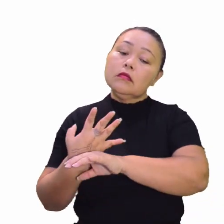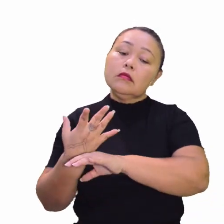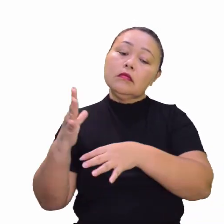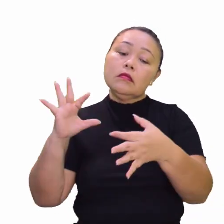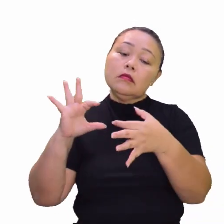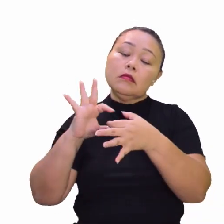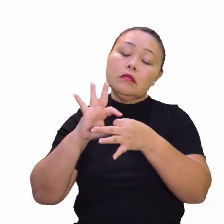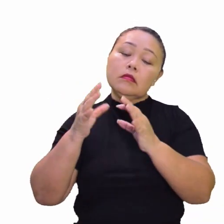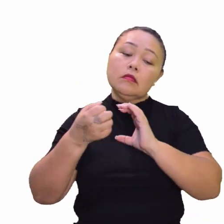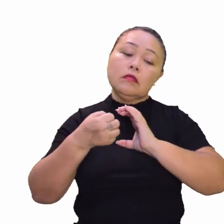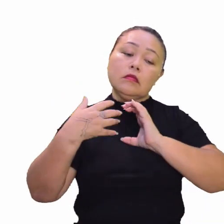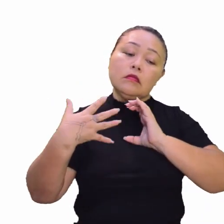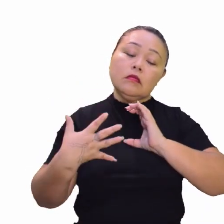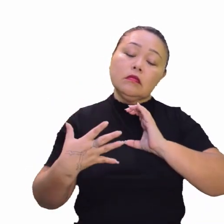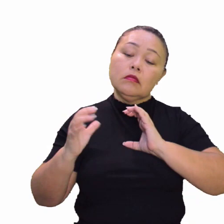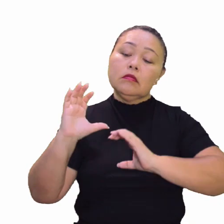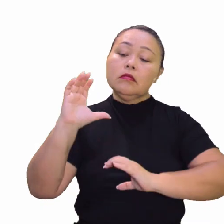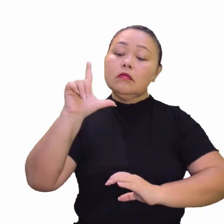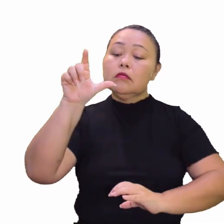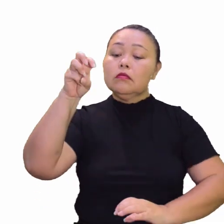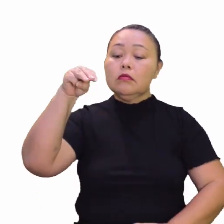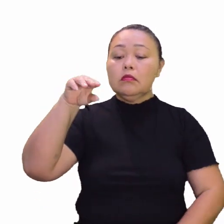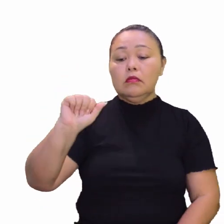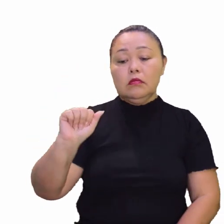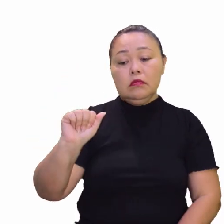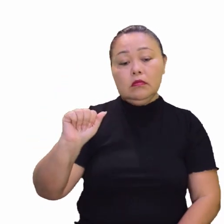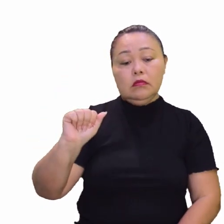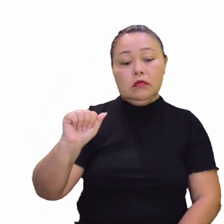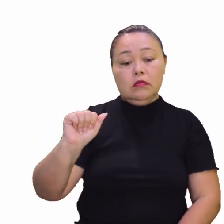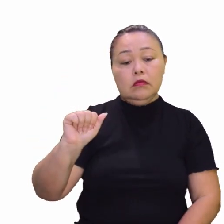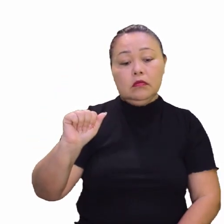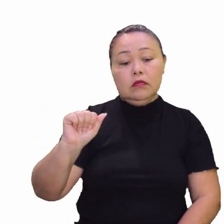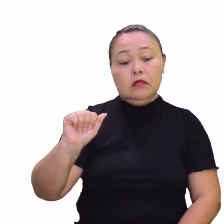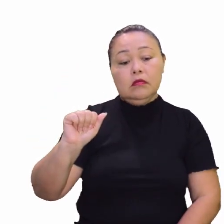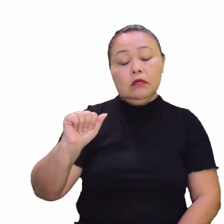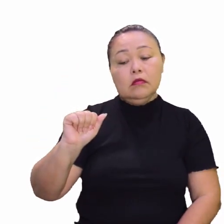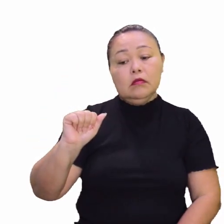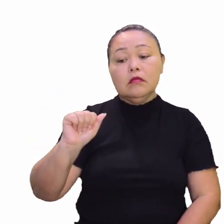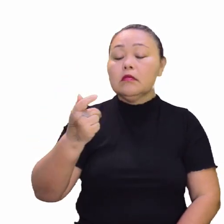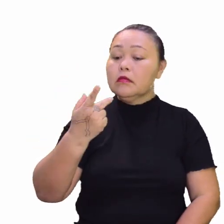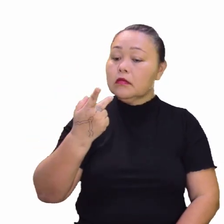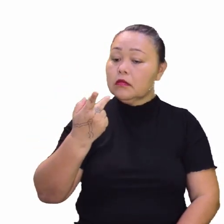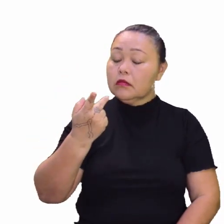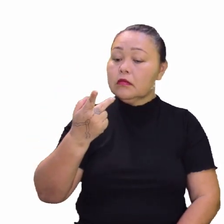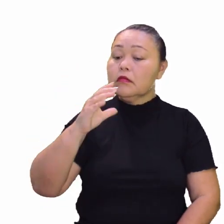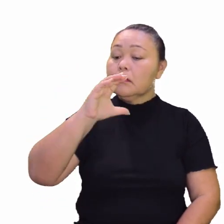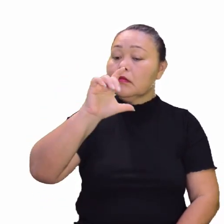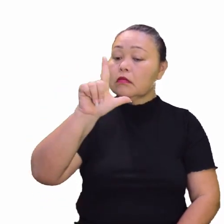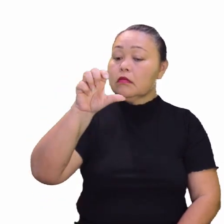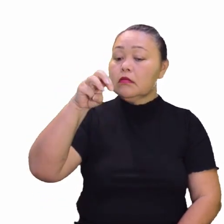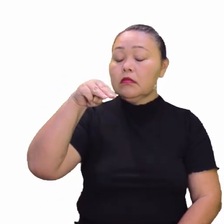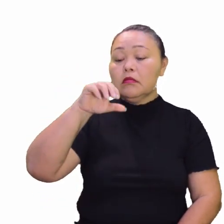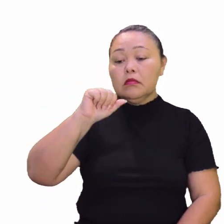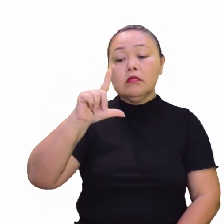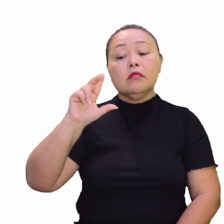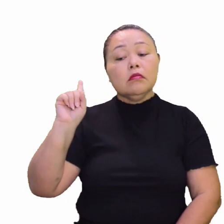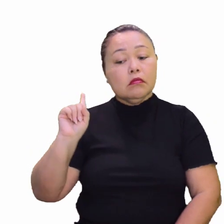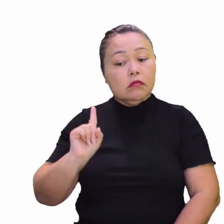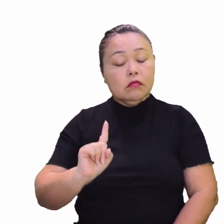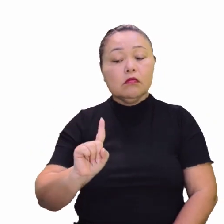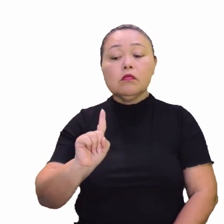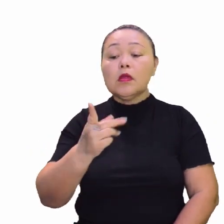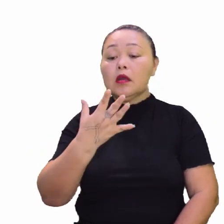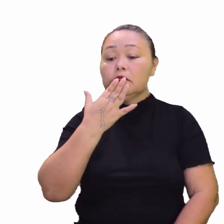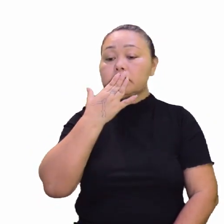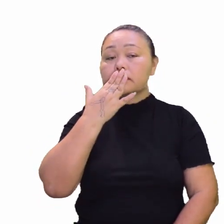está ligada às características do clima. Rogério, o clima, ele interfere